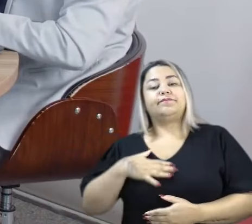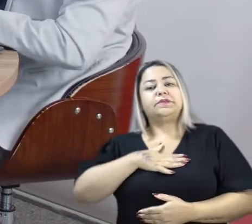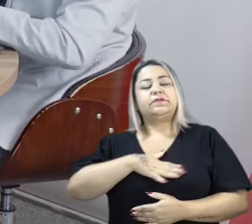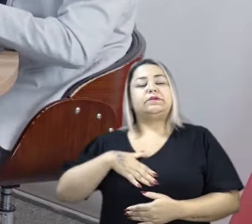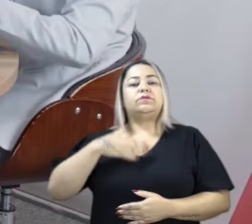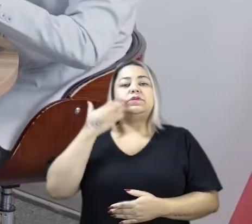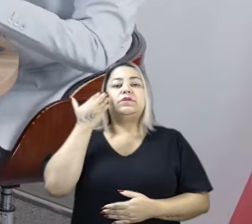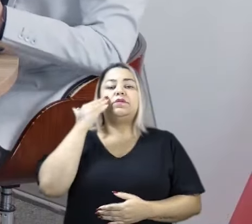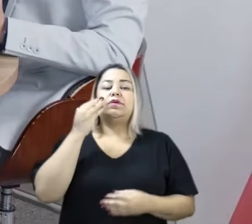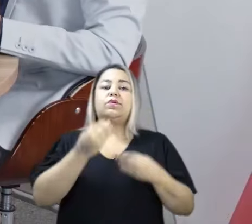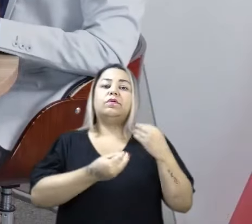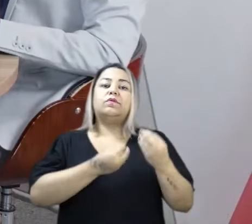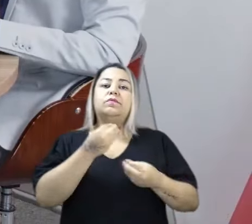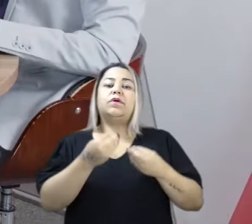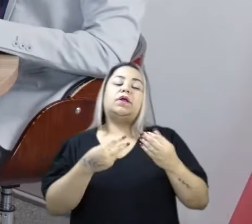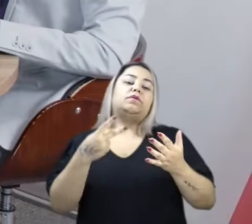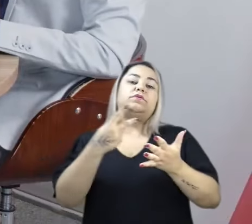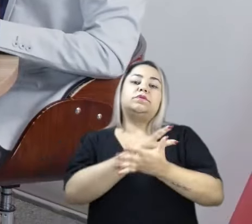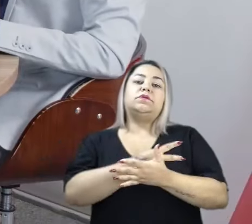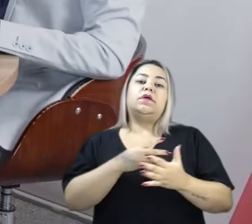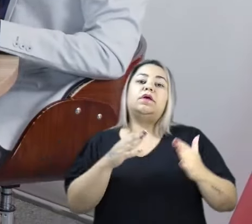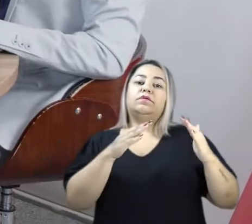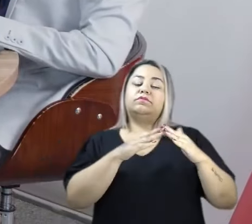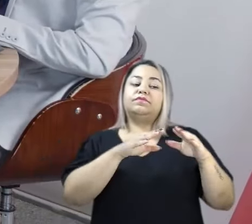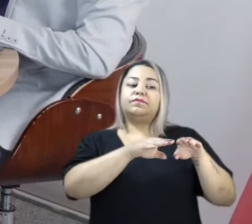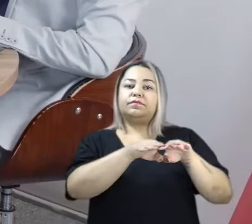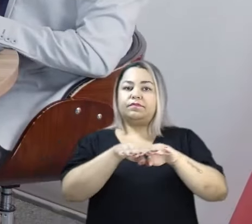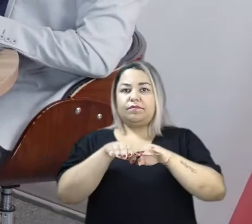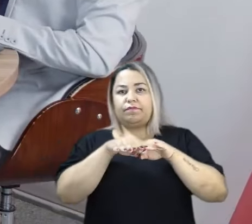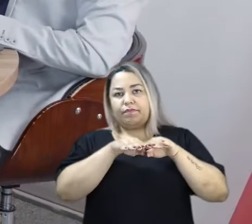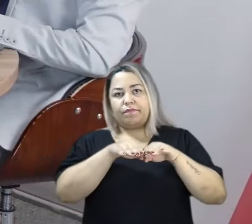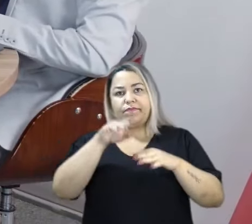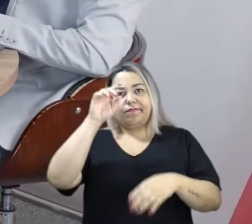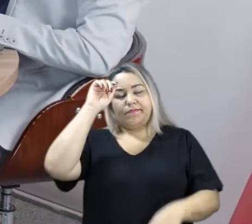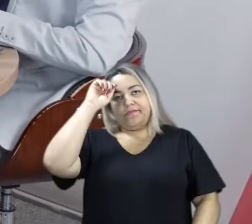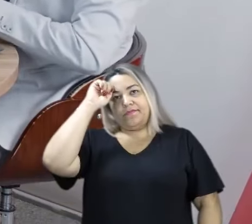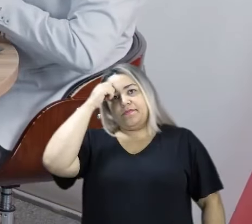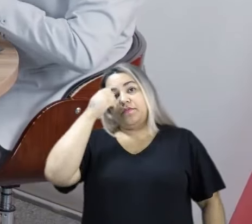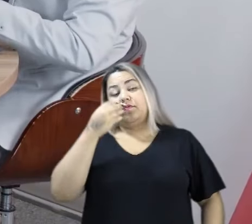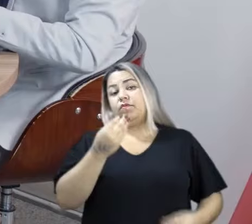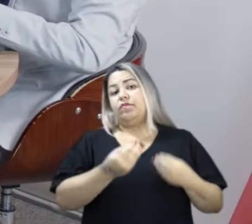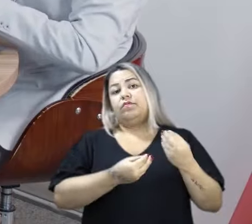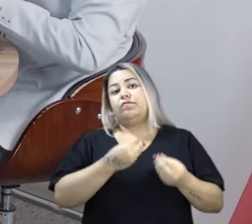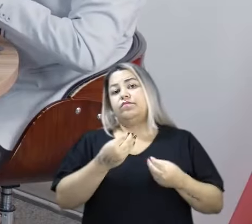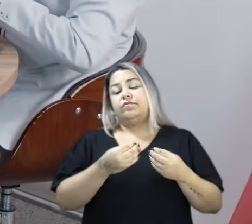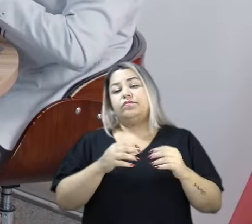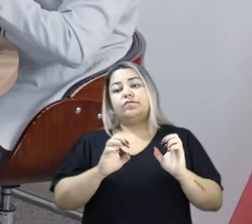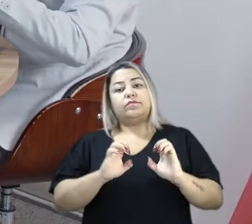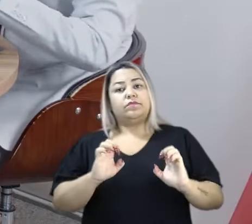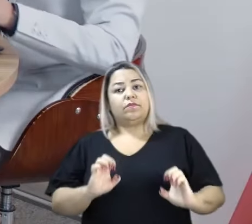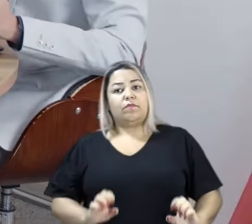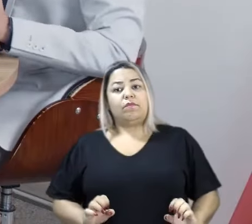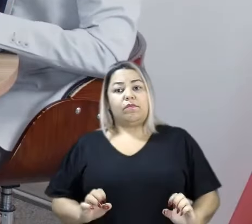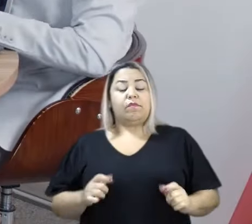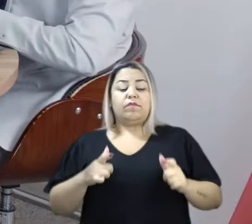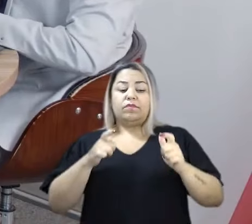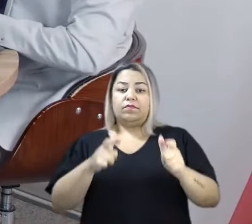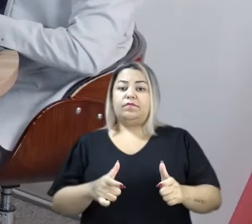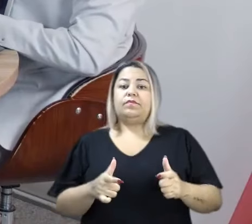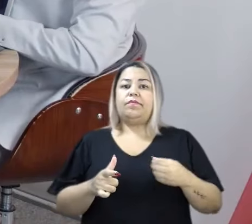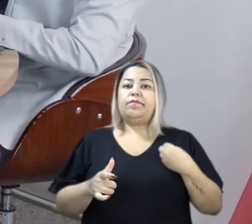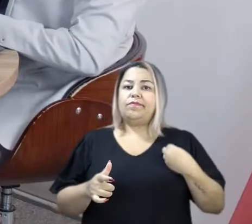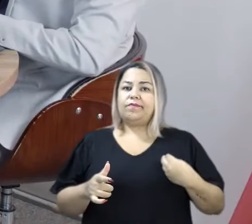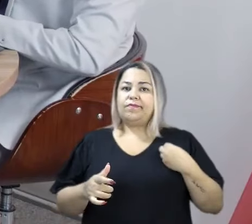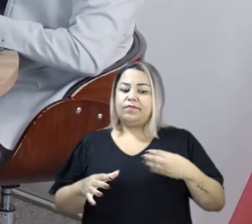que forma, como é que vai funcionar a Casa da Igualdade Racial, como vai ser essa estrutura, aonde que elas devem